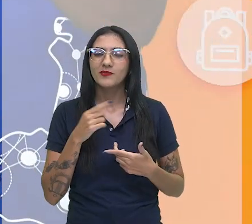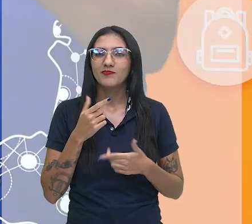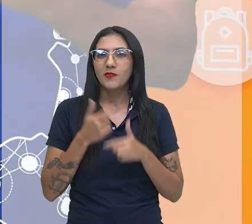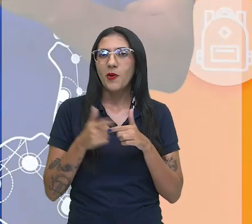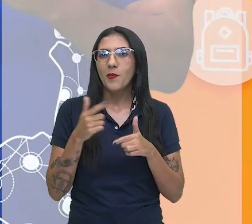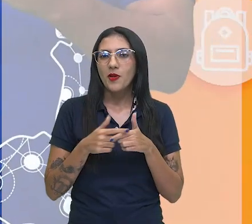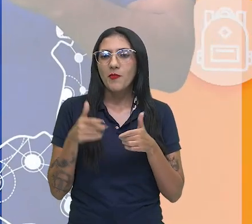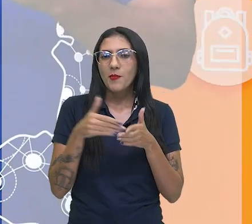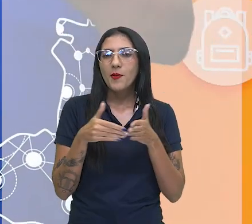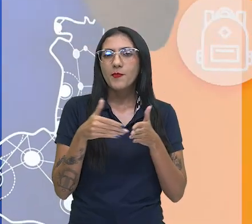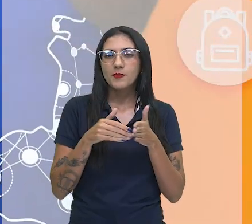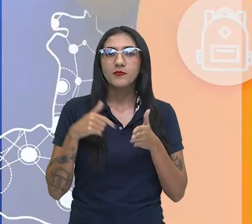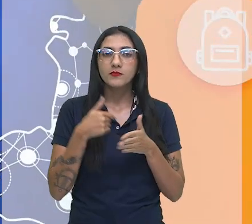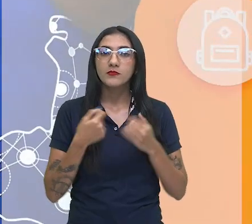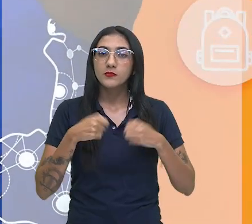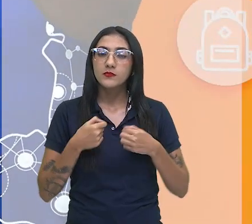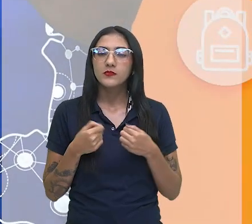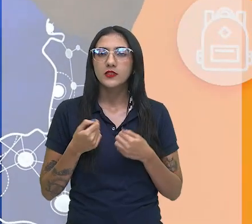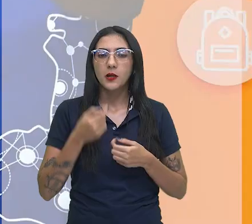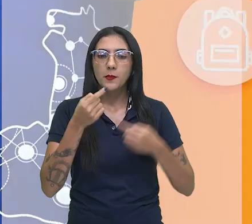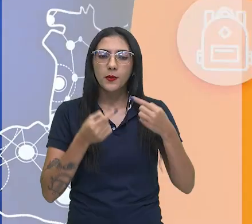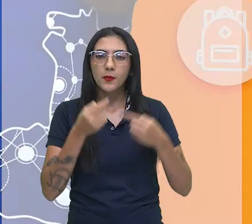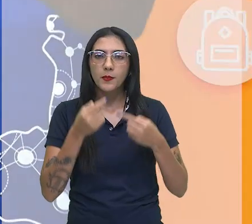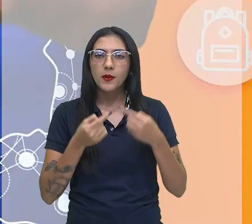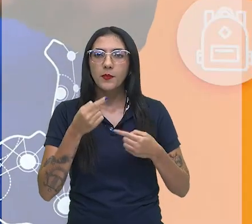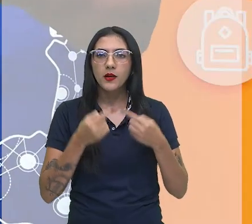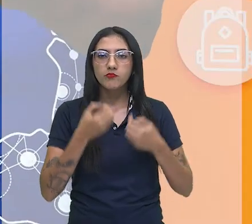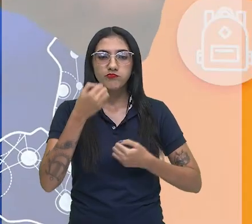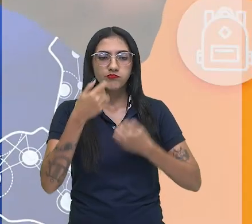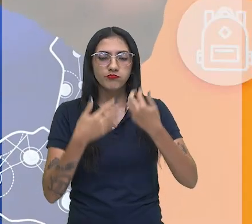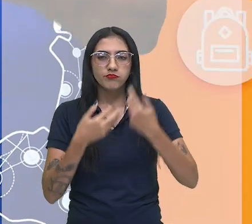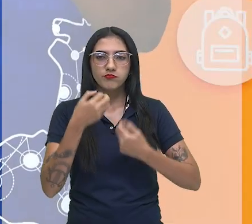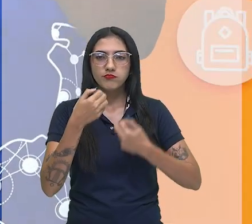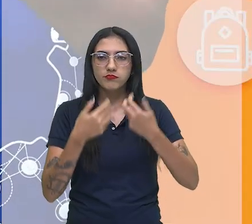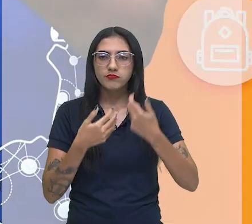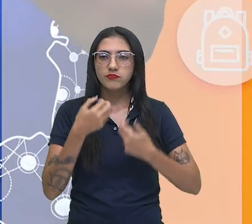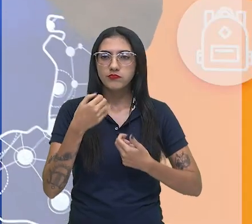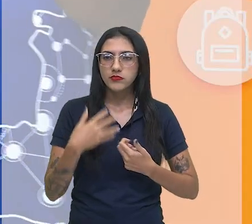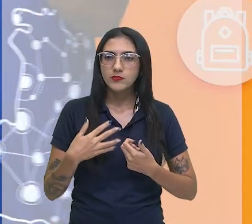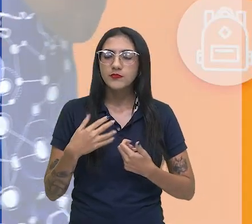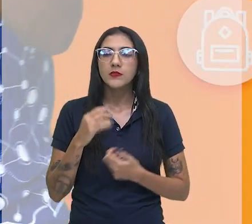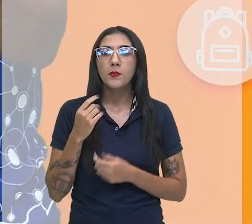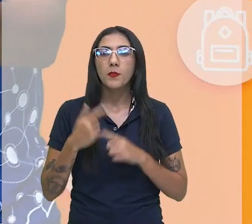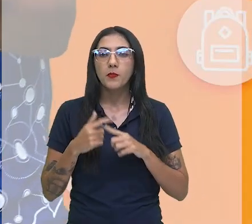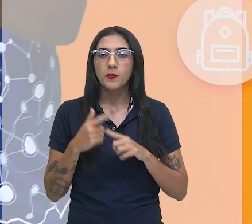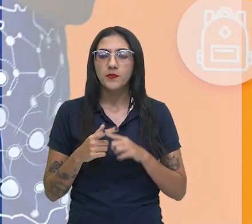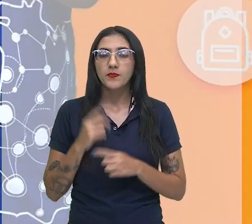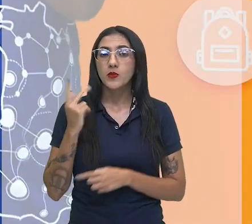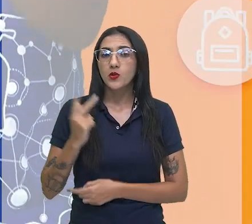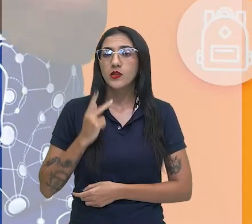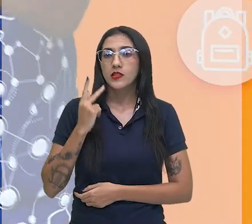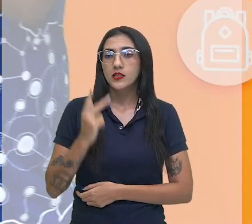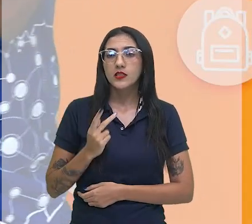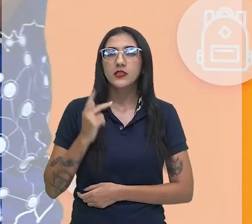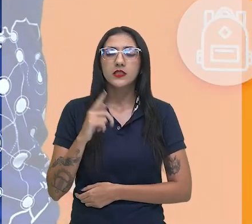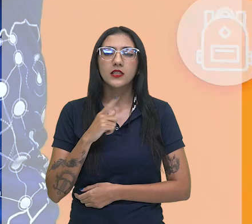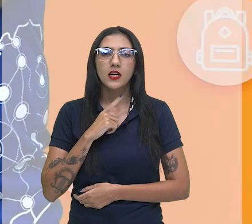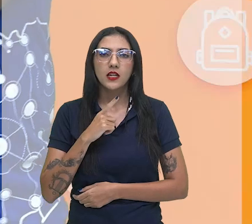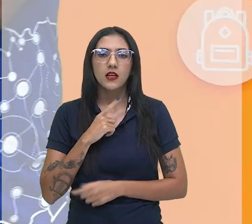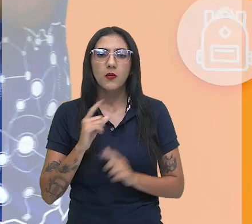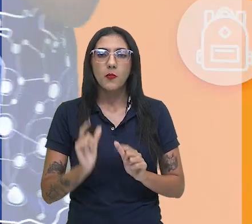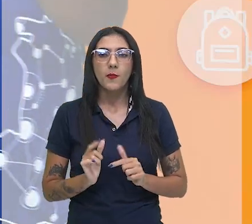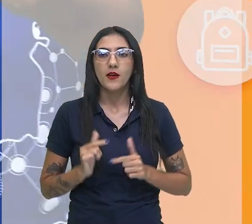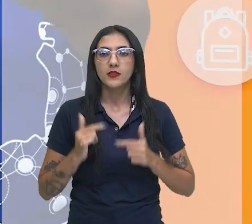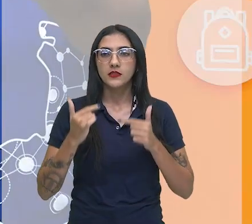precisamos discutir política, no seu sentido original, o bem comum. Política é uma ação para o bem